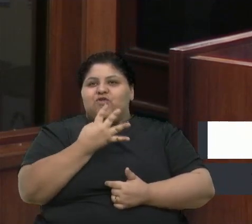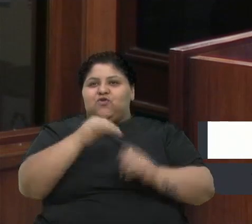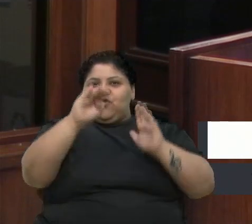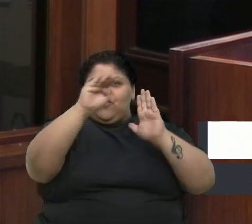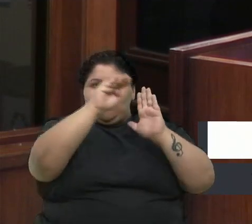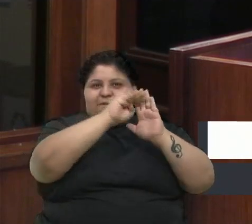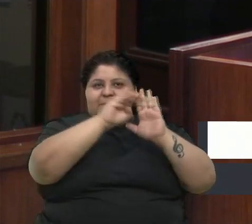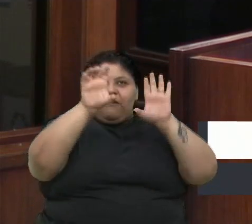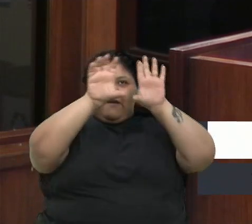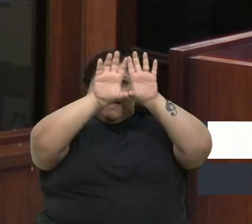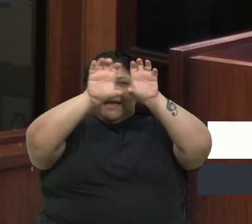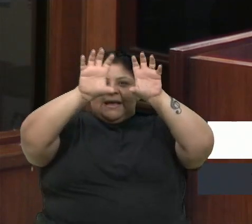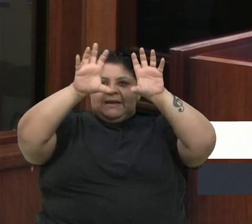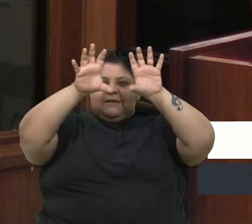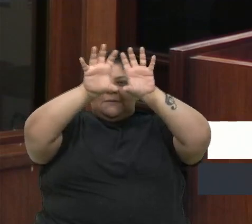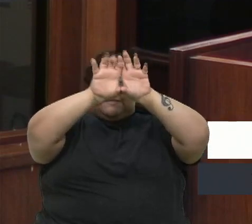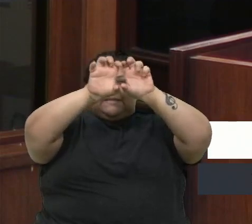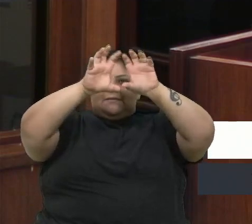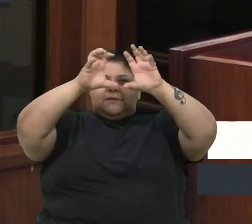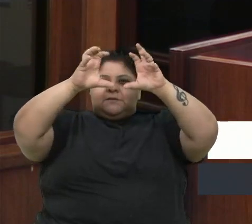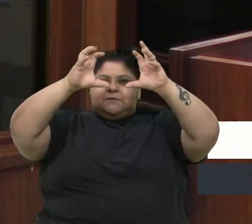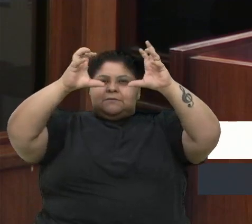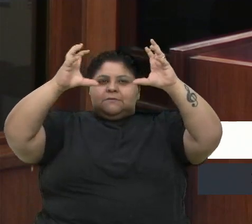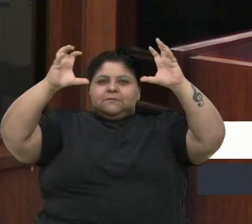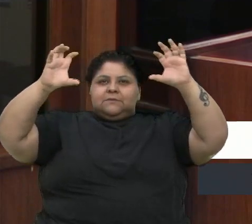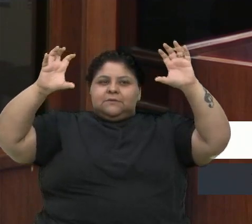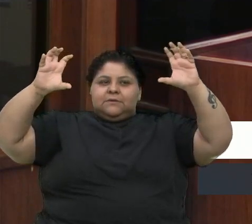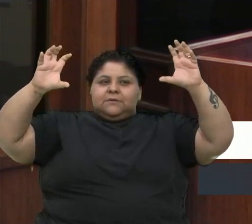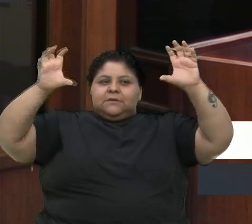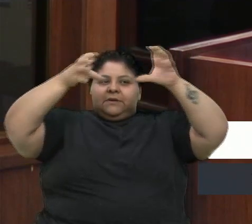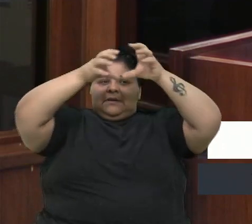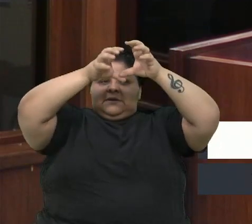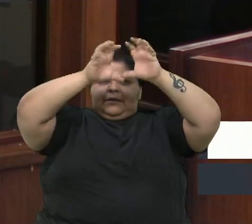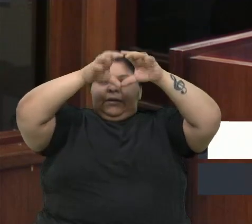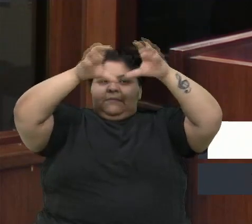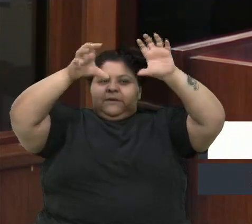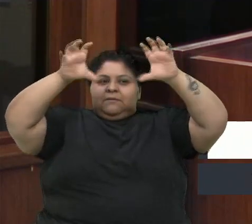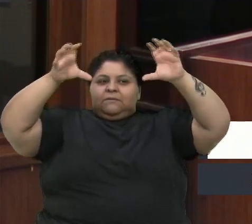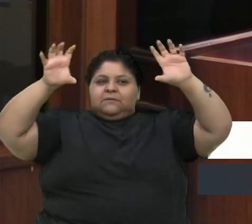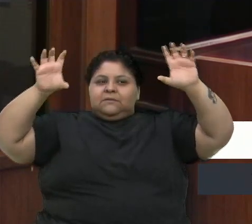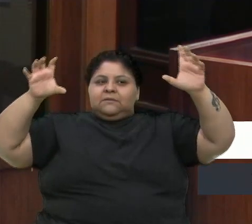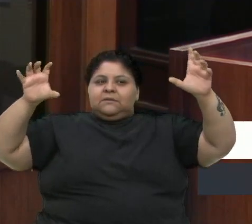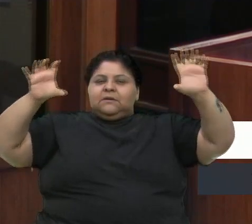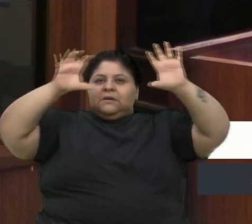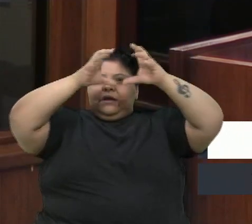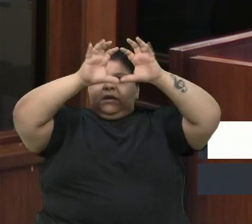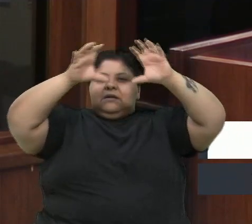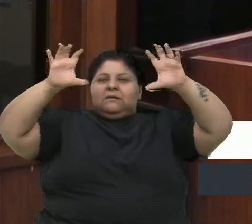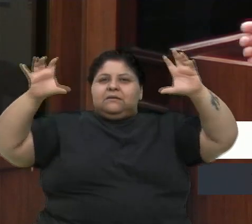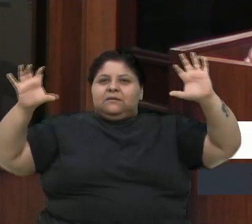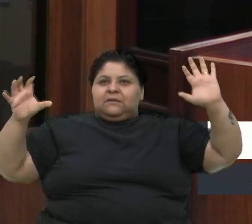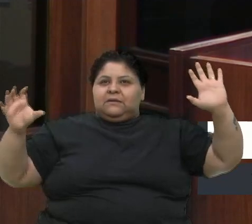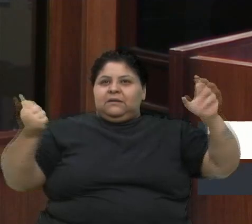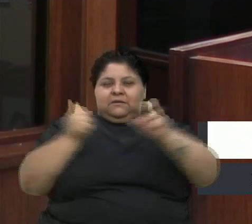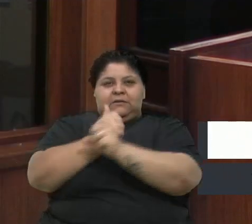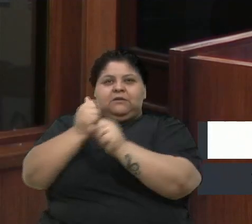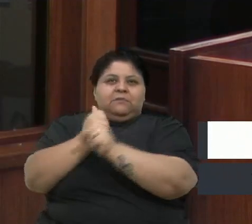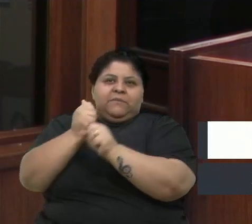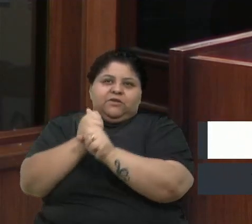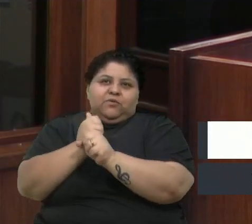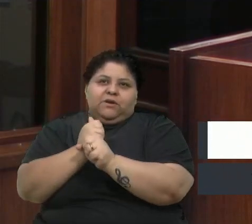E isso é muito, muito prejudicial para as nossas plantas e para a nossa produção. Então, só queria deixar